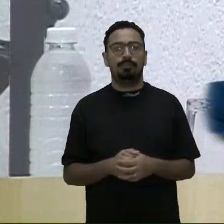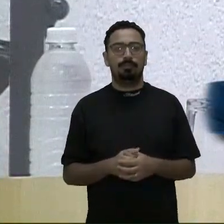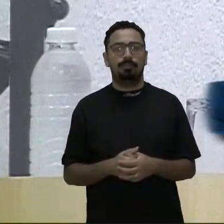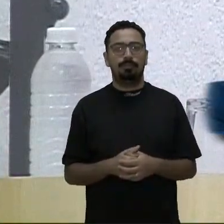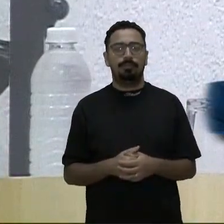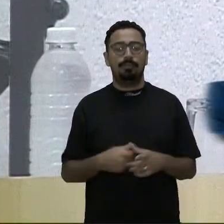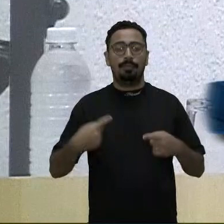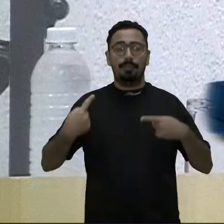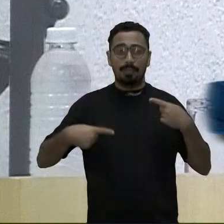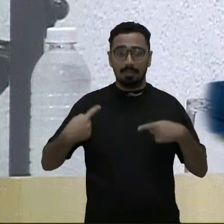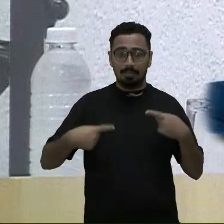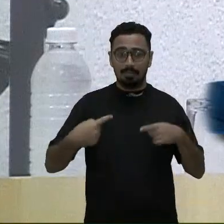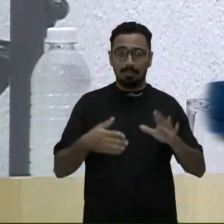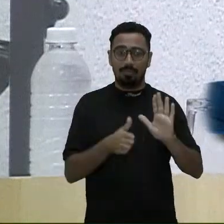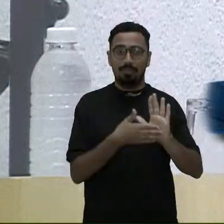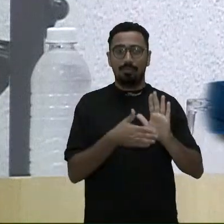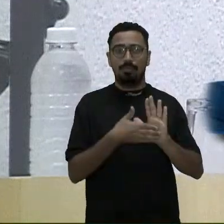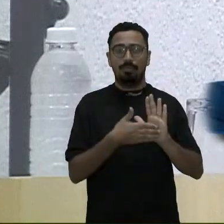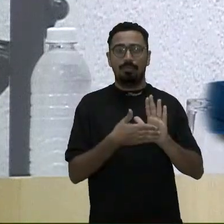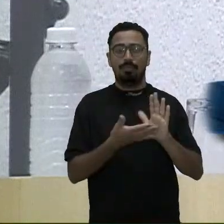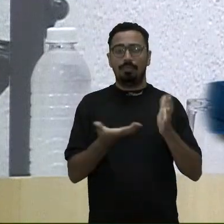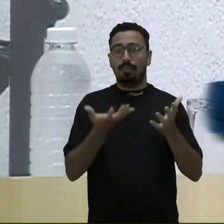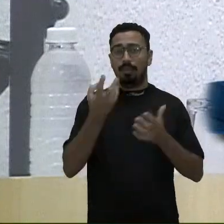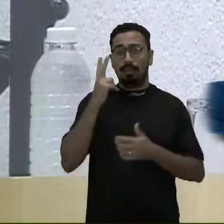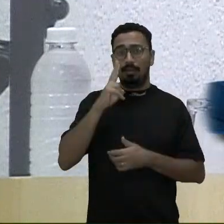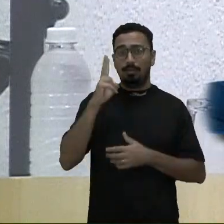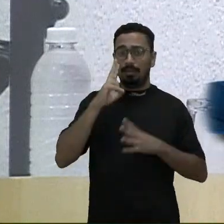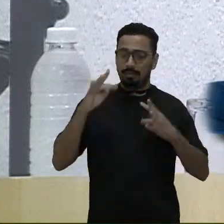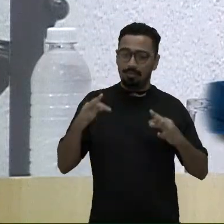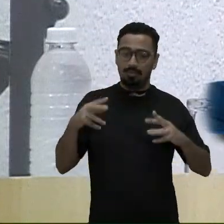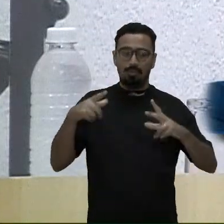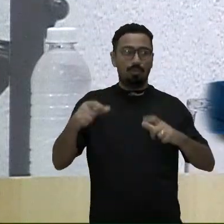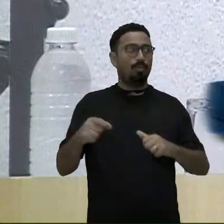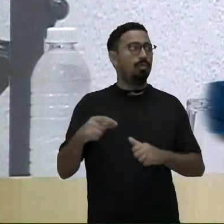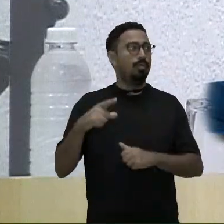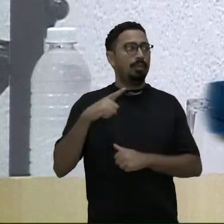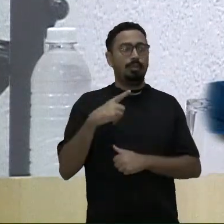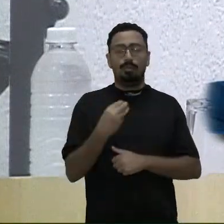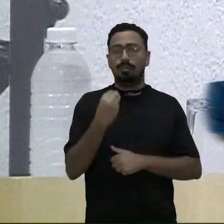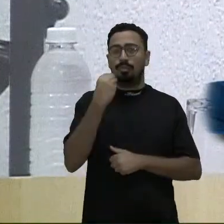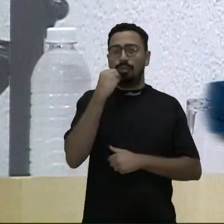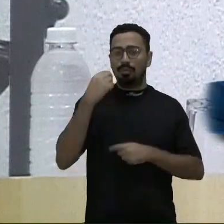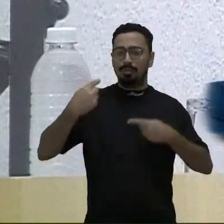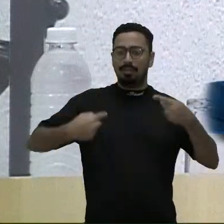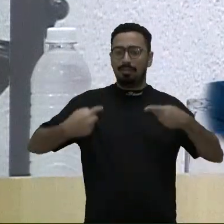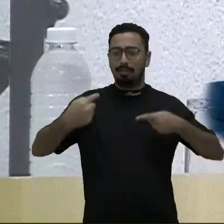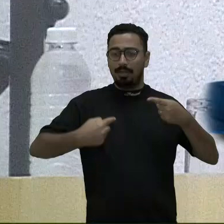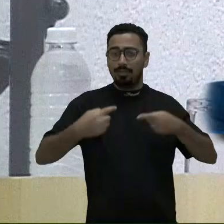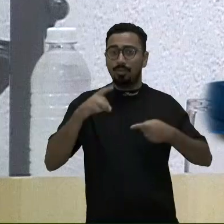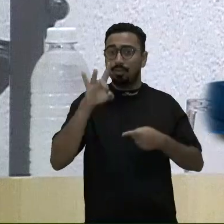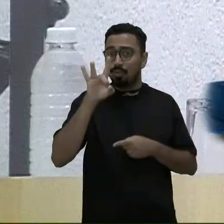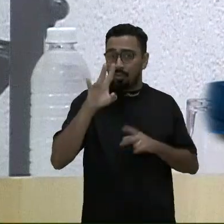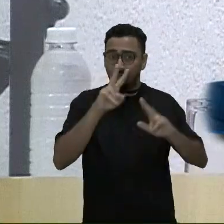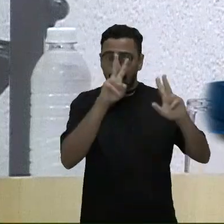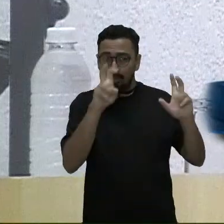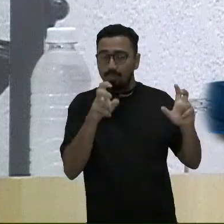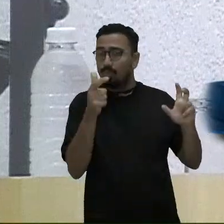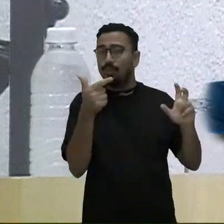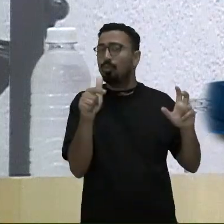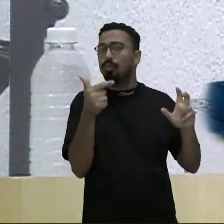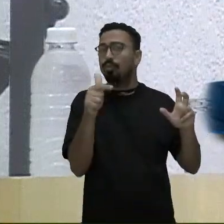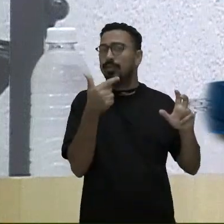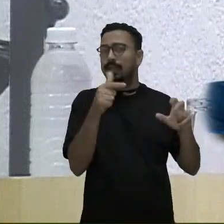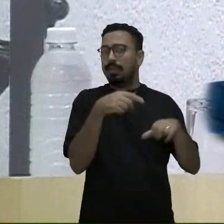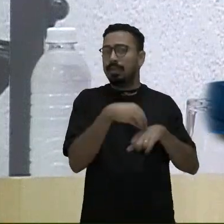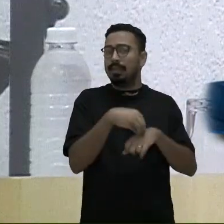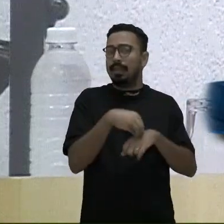Em discussão à proposição, eu quero lembrar que todos que só haverá oportunidade para discutir a matéria, não teremos